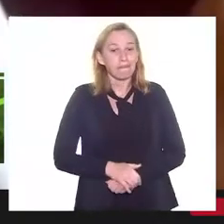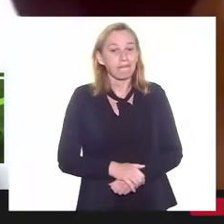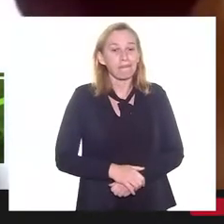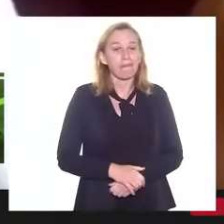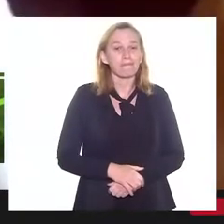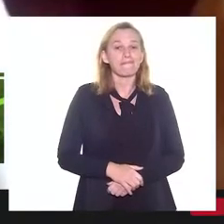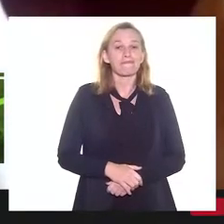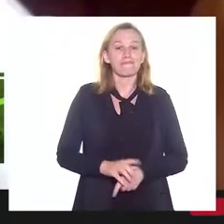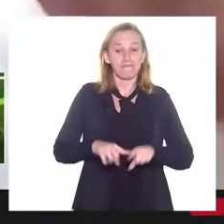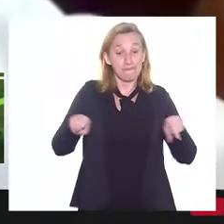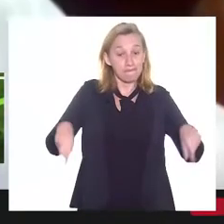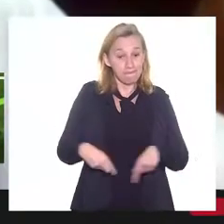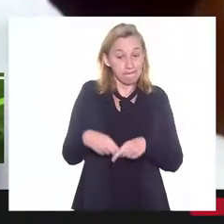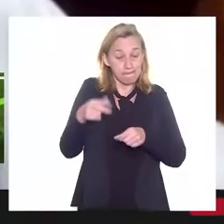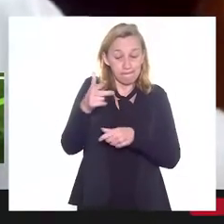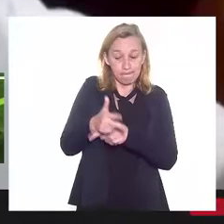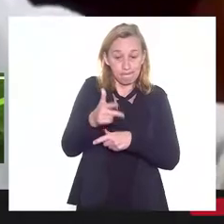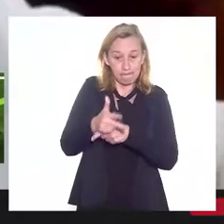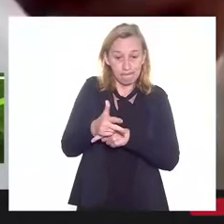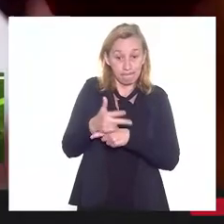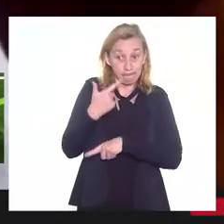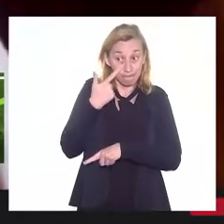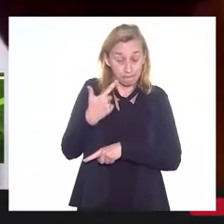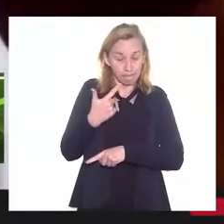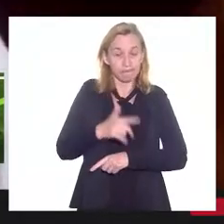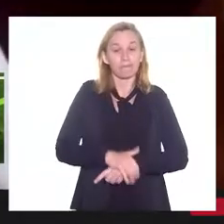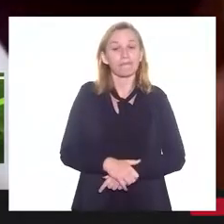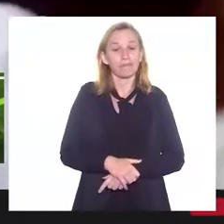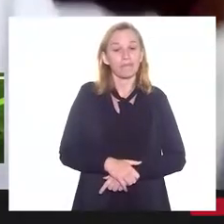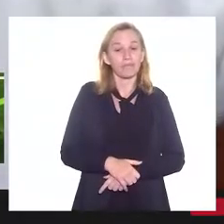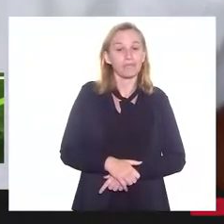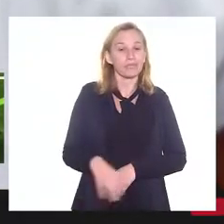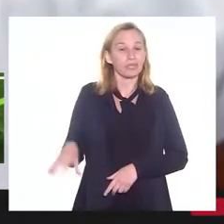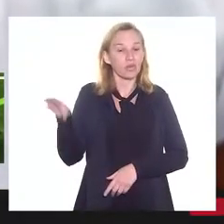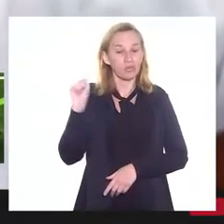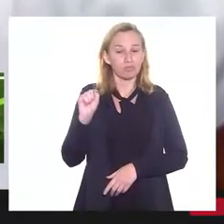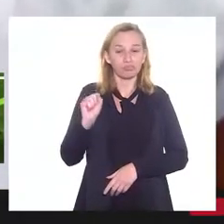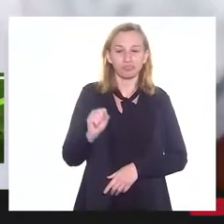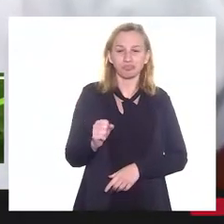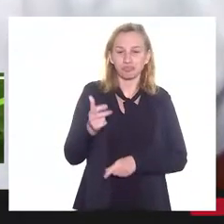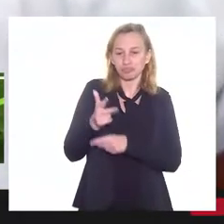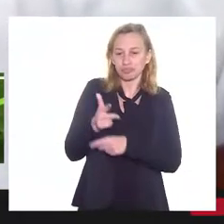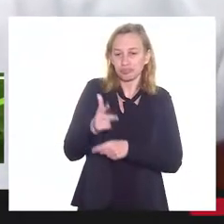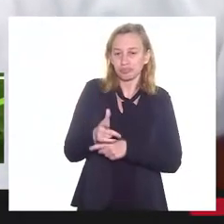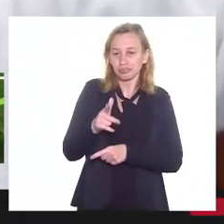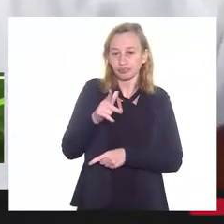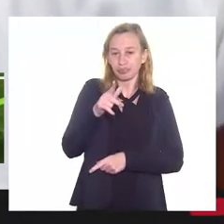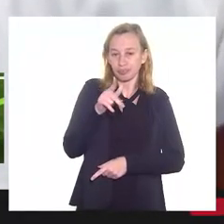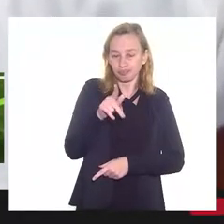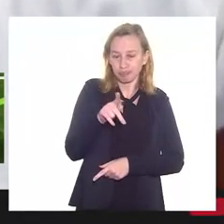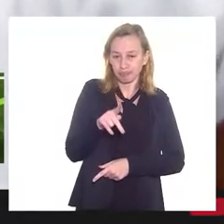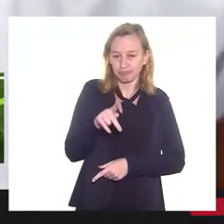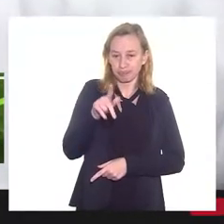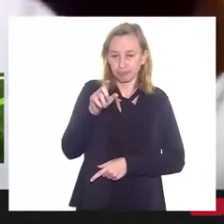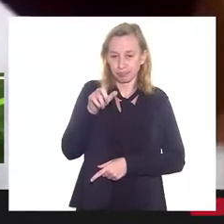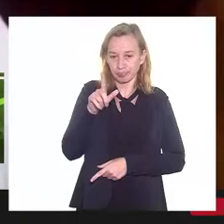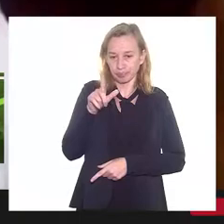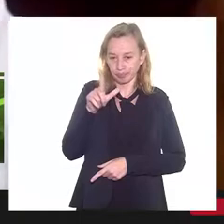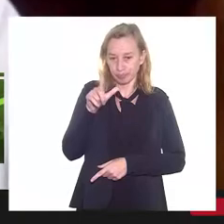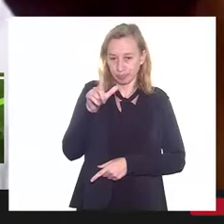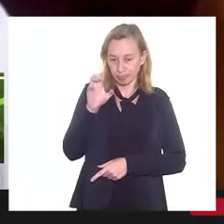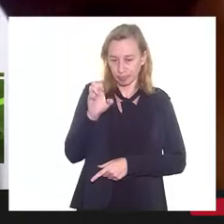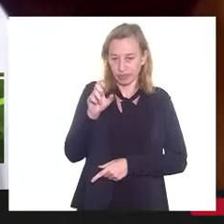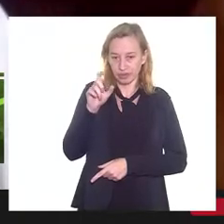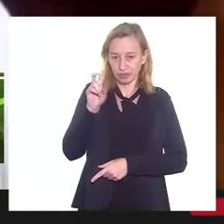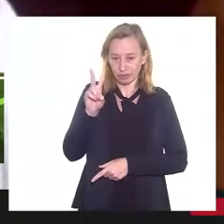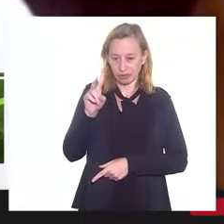colocou os alunos na sala para assistir o vídeo e ouvir Nossa fala era um vídeo de PG é o mensageiro